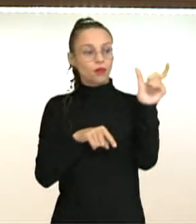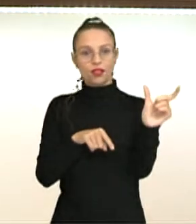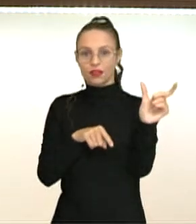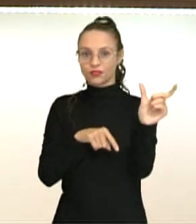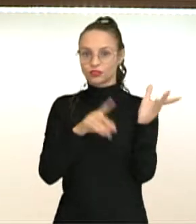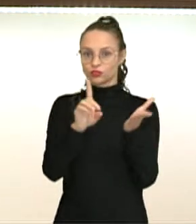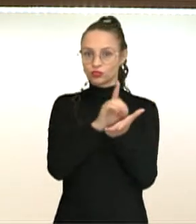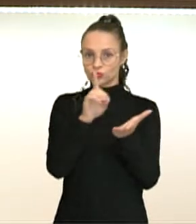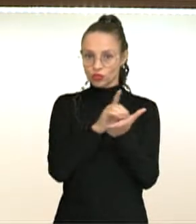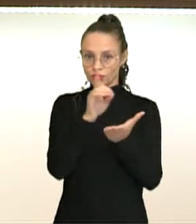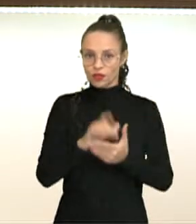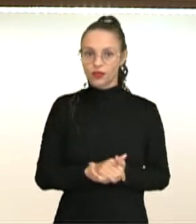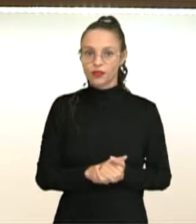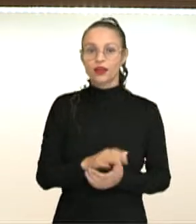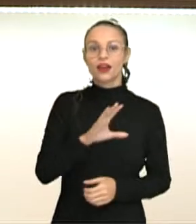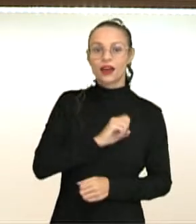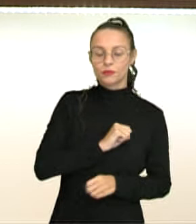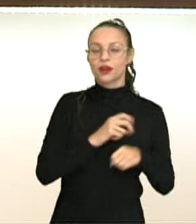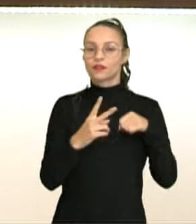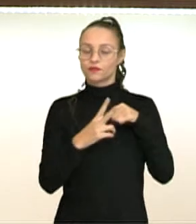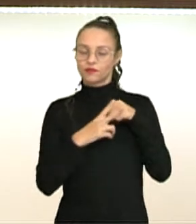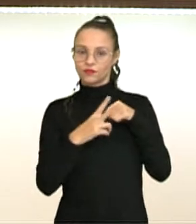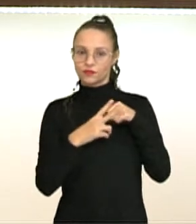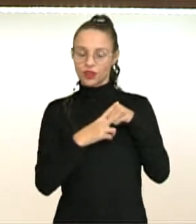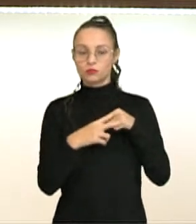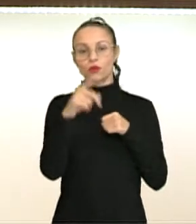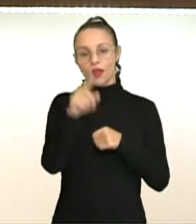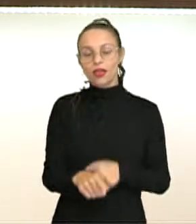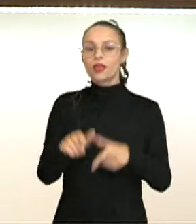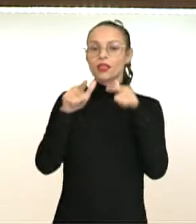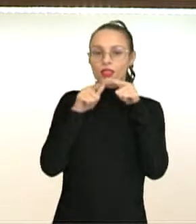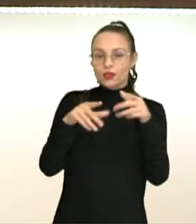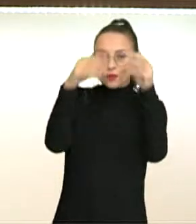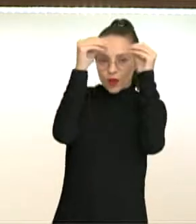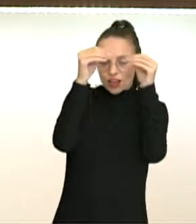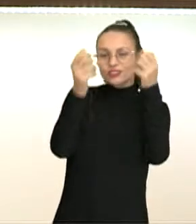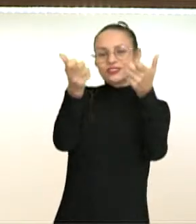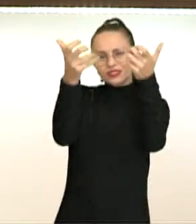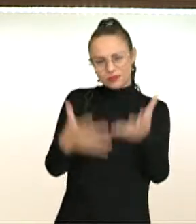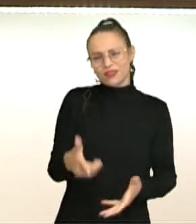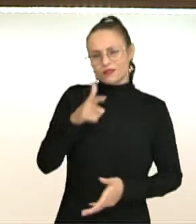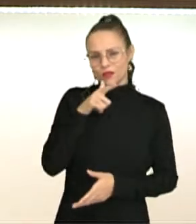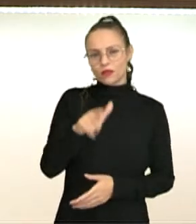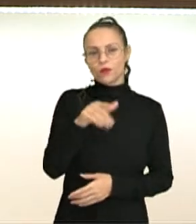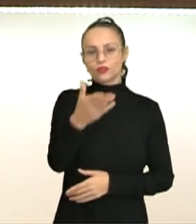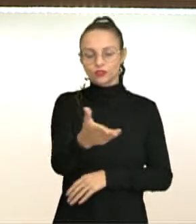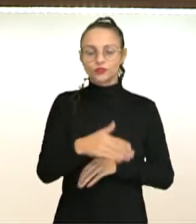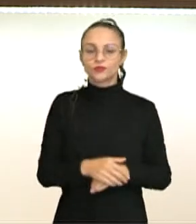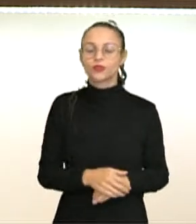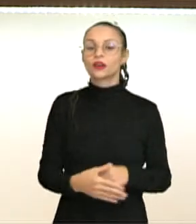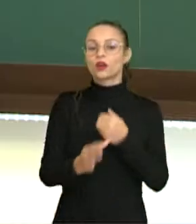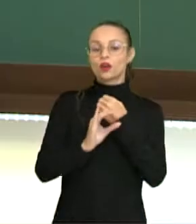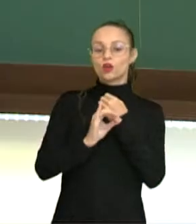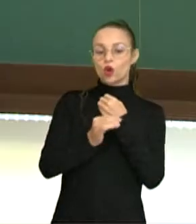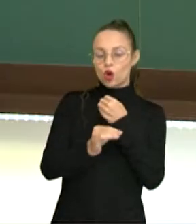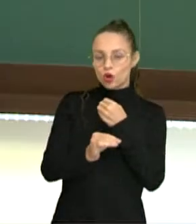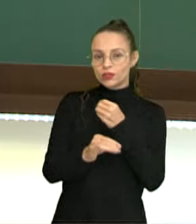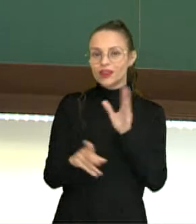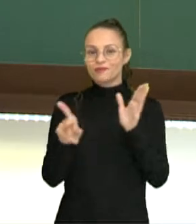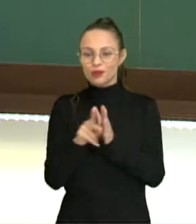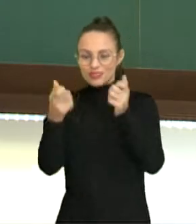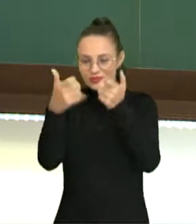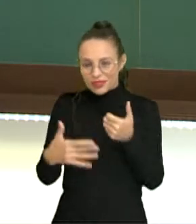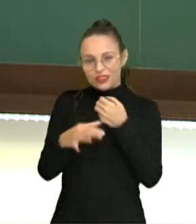dicionário. Amar, verbo intransitivo, é a linguagem explicando a própria linguagem. E o que é uma crônica